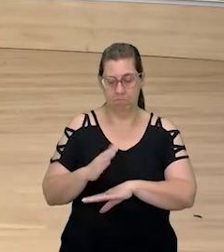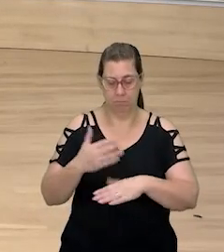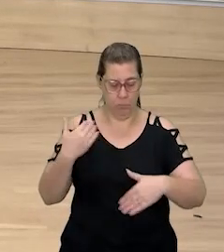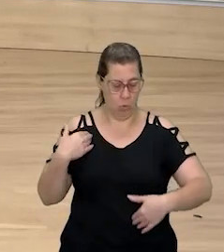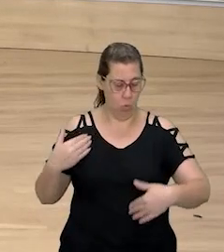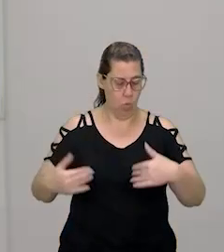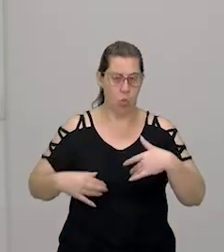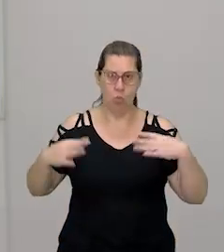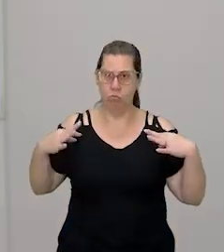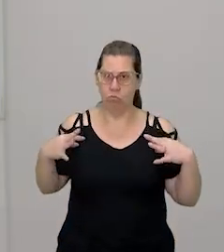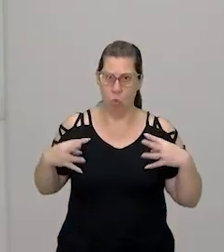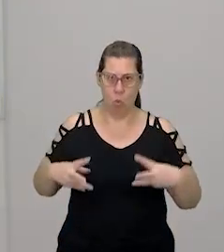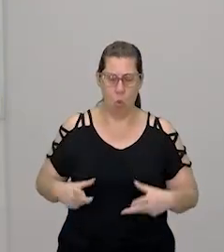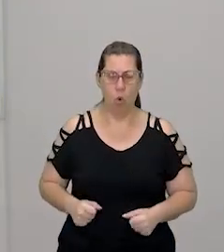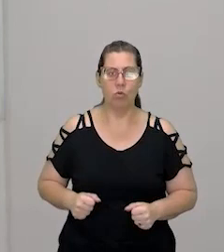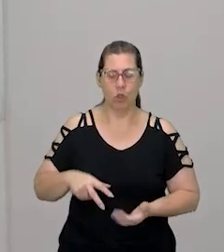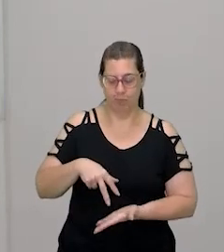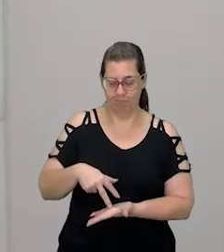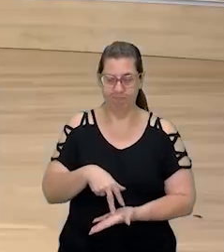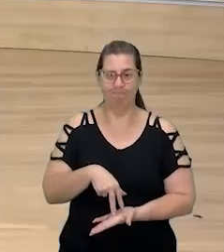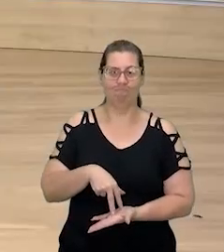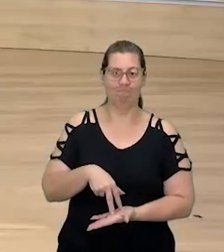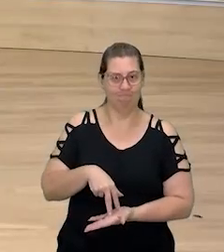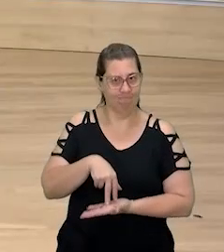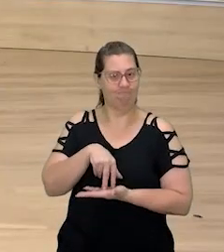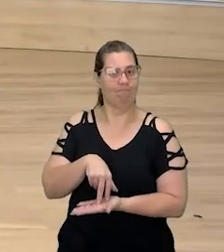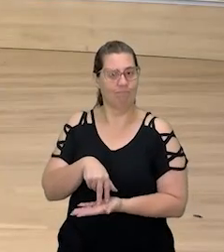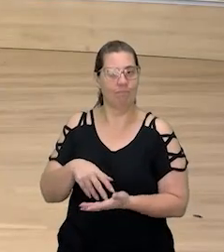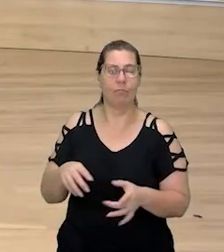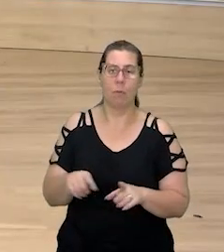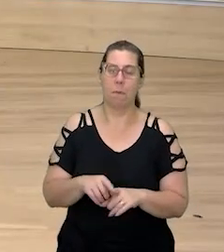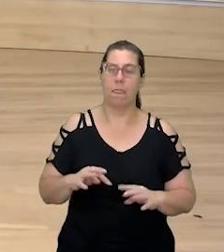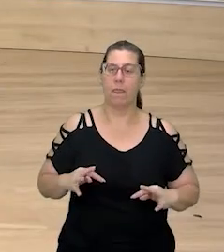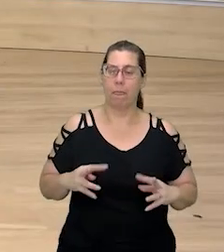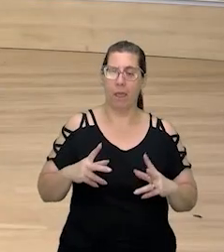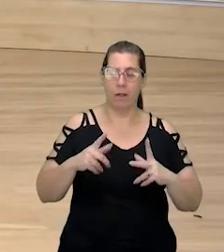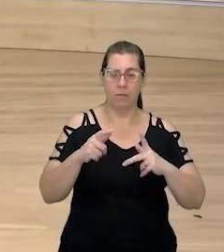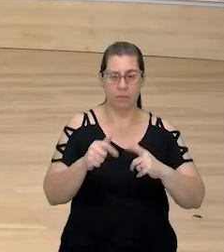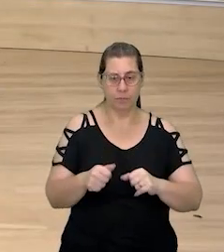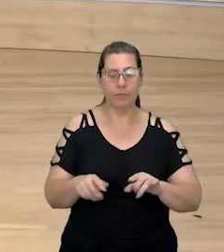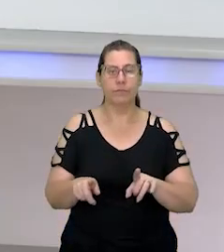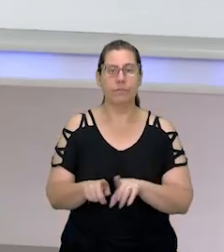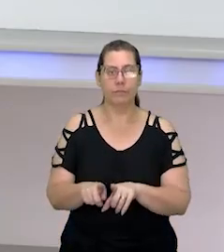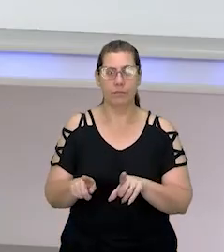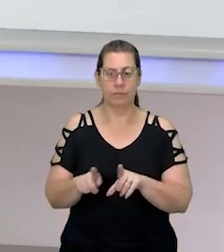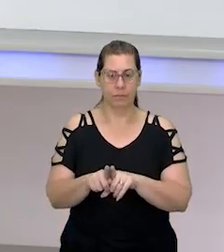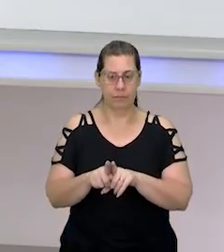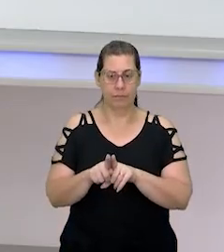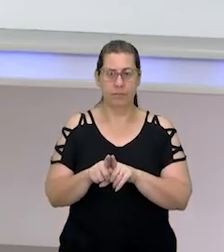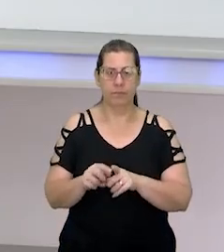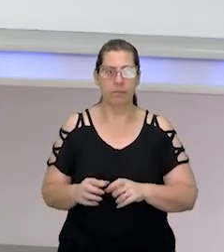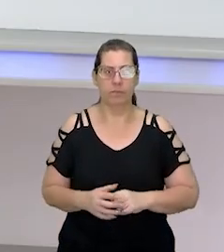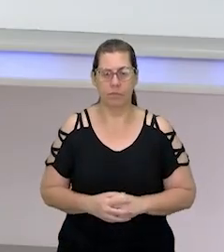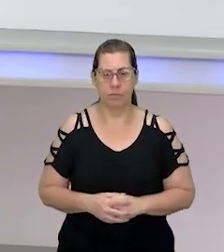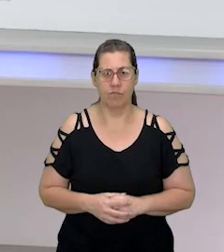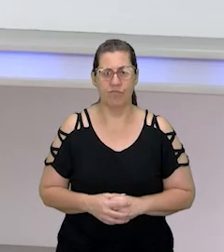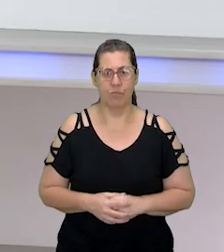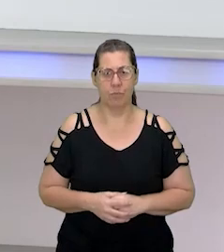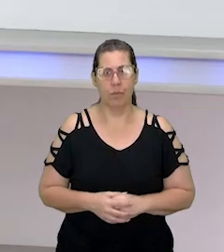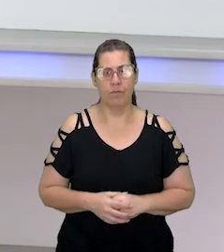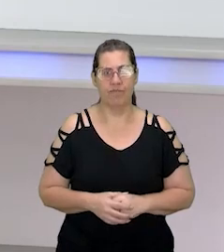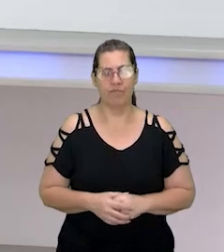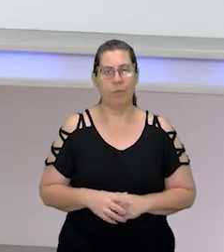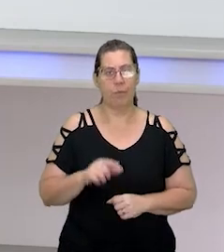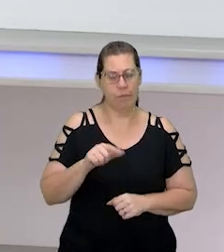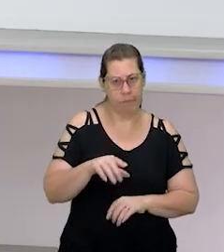por completo e mantém o equilíbrio. Olha só, fora todas as questões, né, que isso